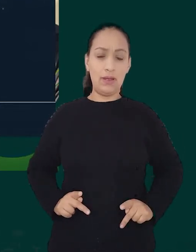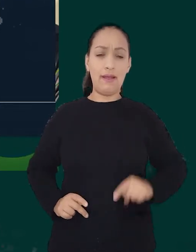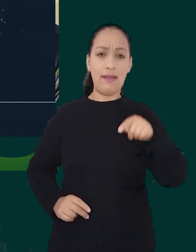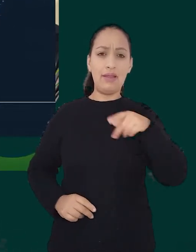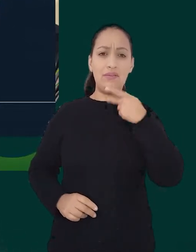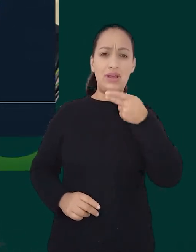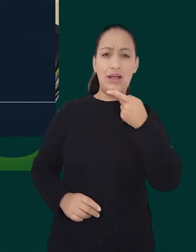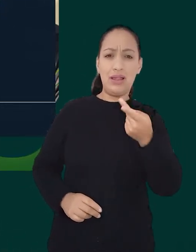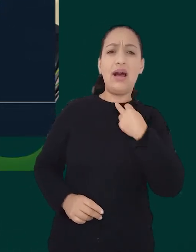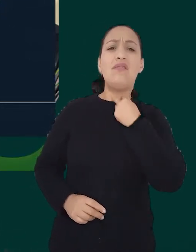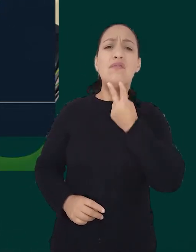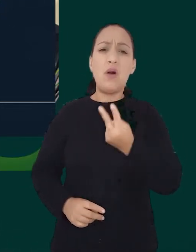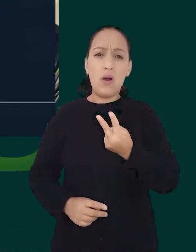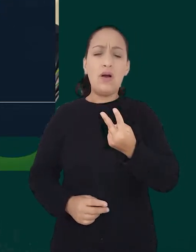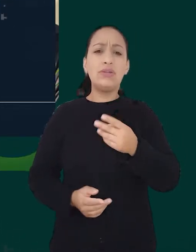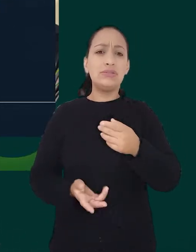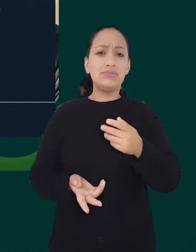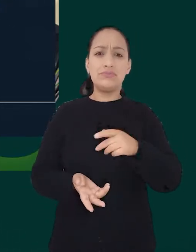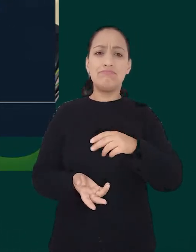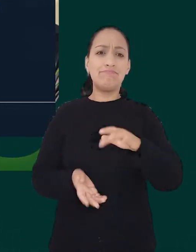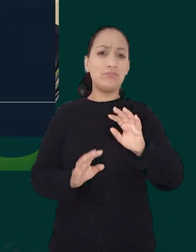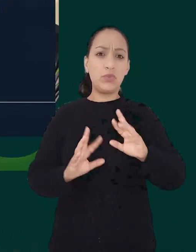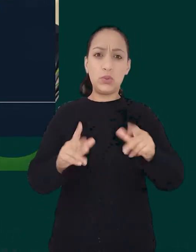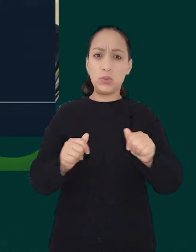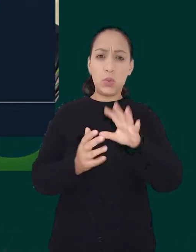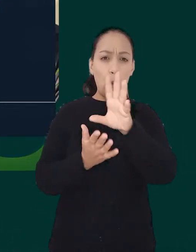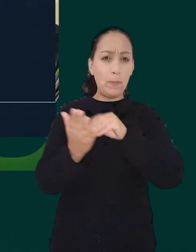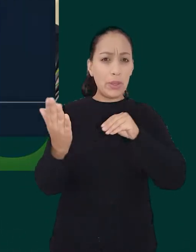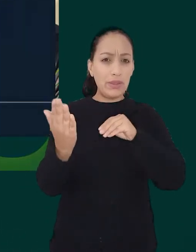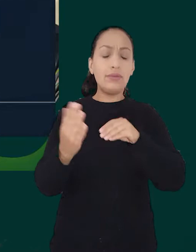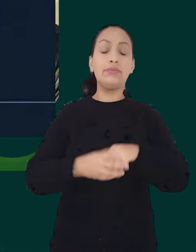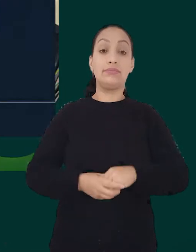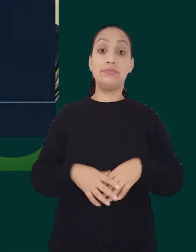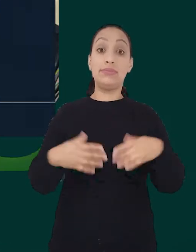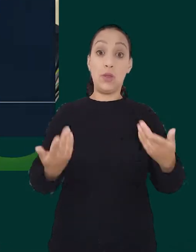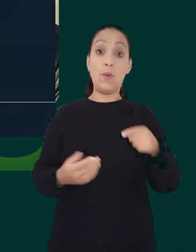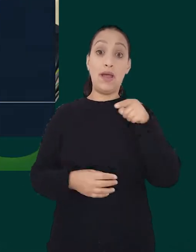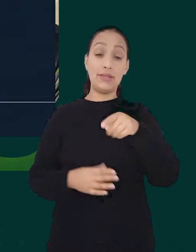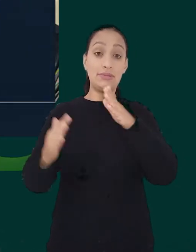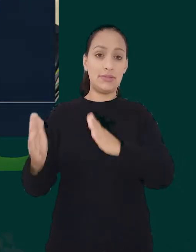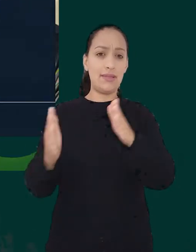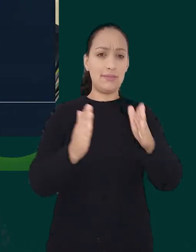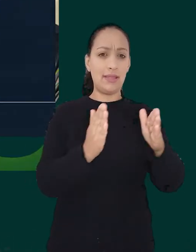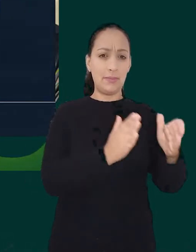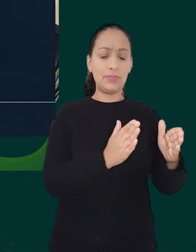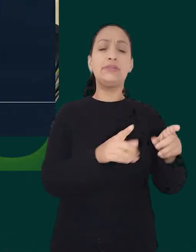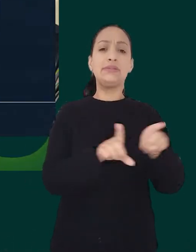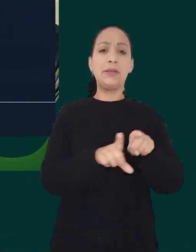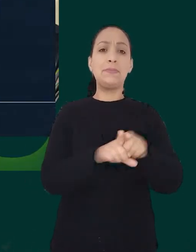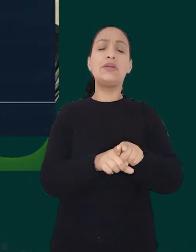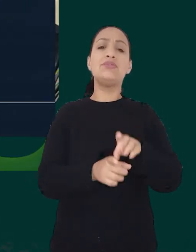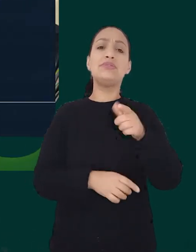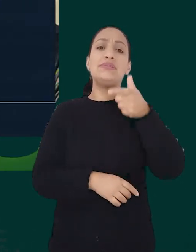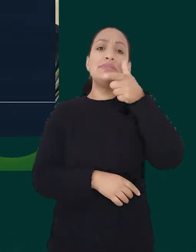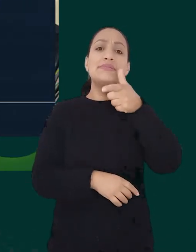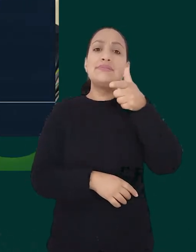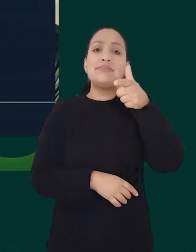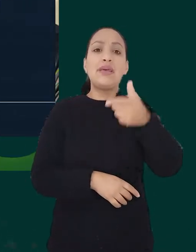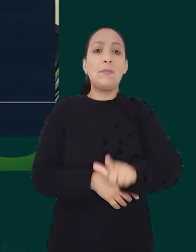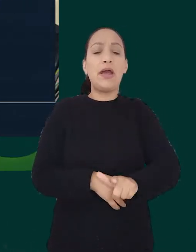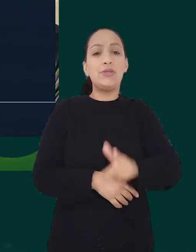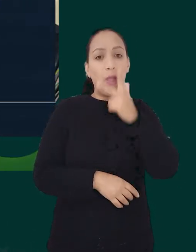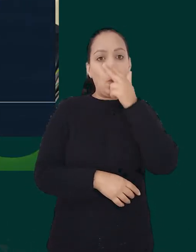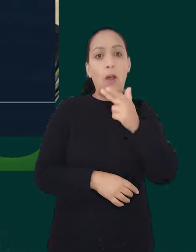consegue compreender essas etapas. E essas etapas se repetem, inclusive, desde a fala do professor Juliano.